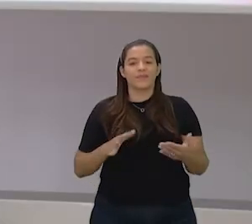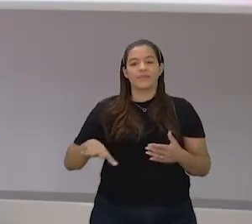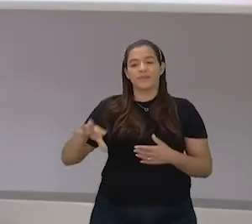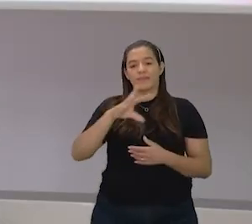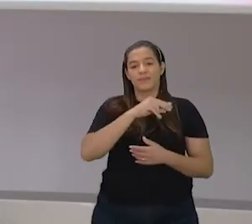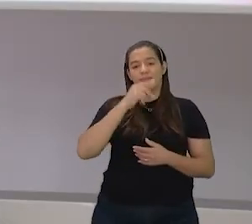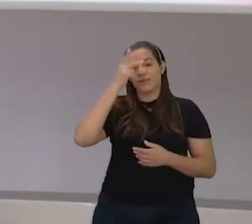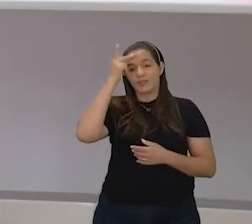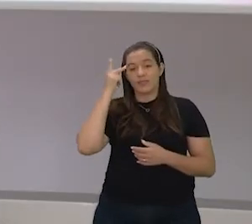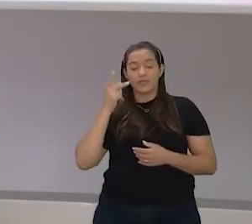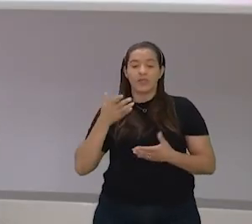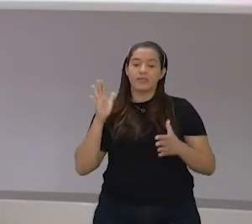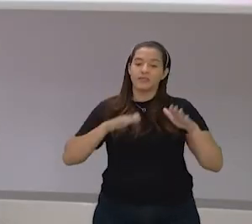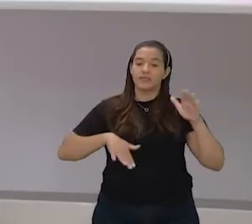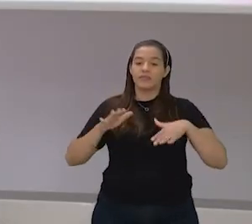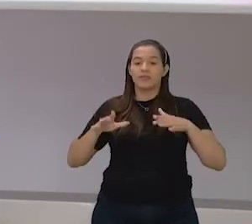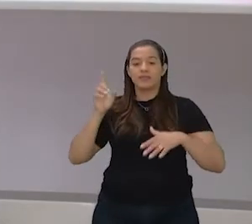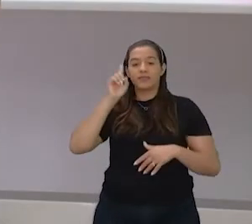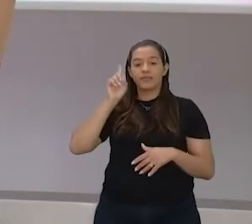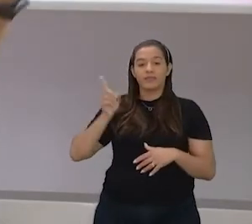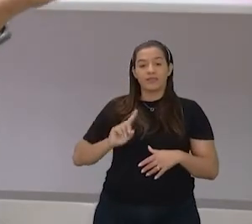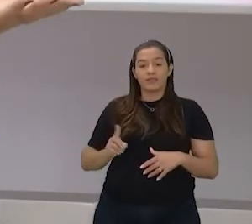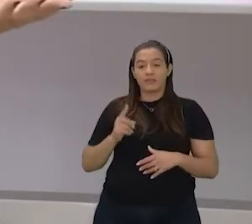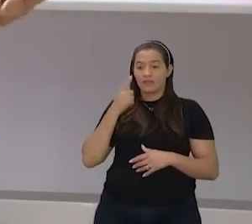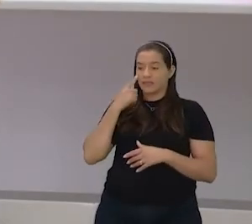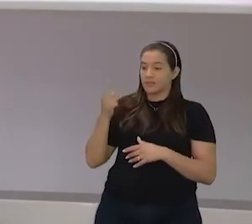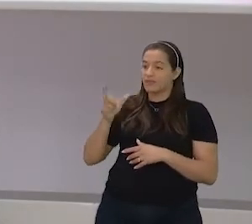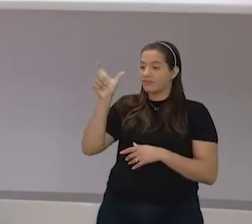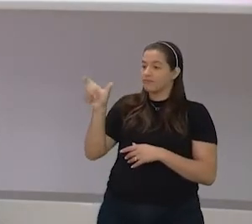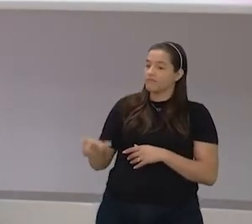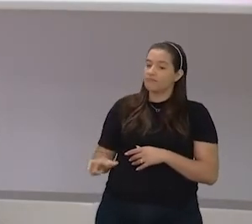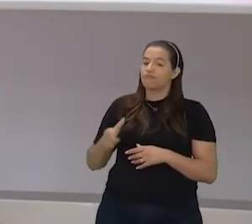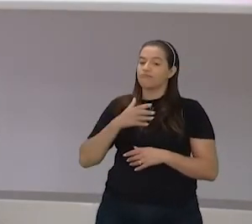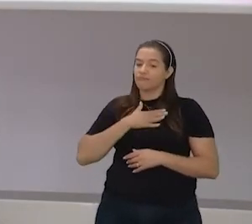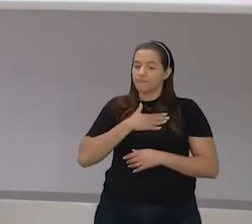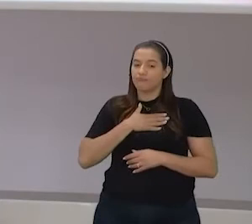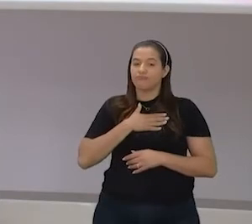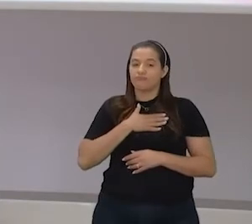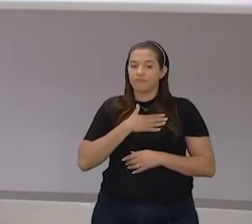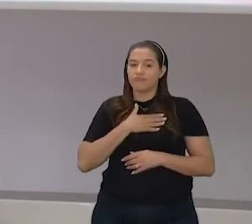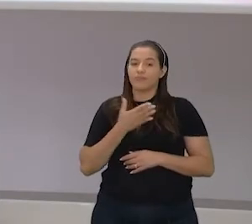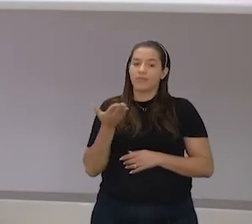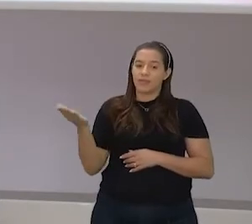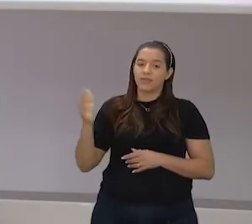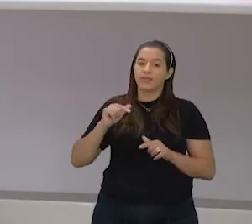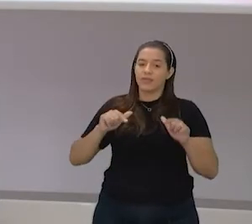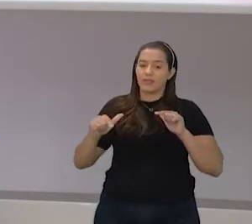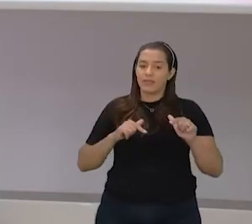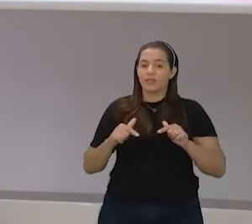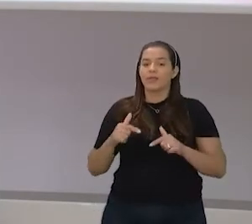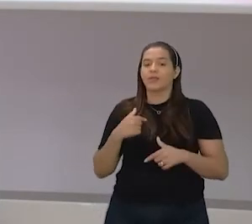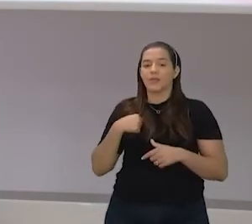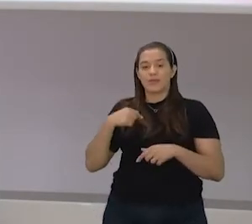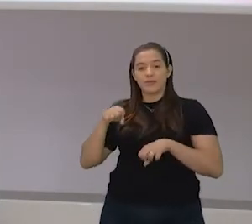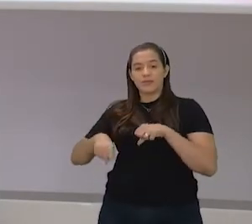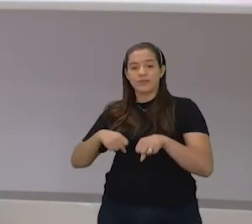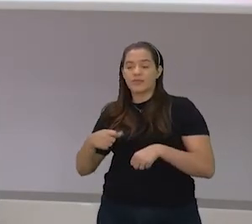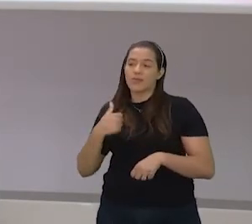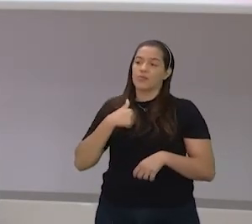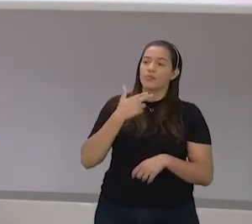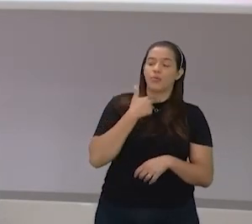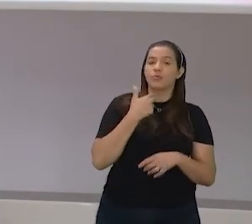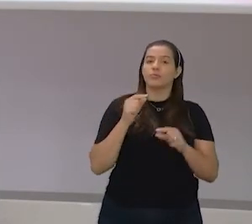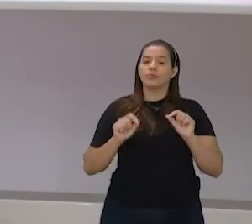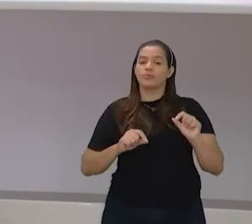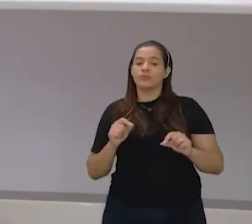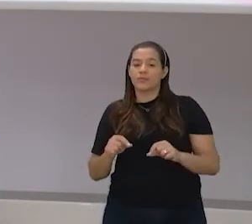às vezes você nem imagina, se espelham, né? Olha só, a professora vem de bicicleta, por que eu não posso,